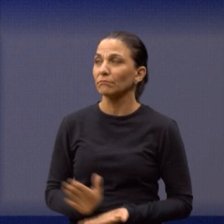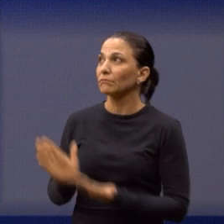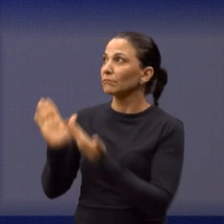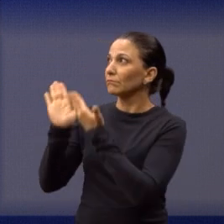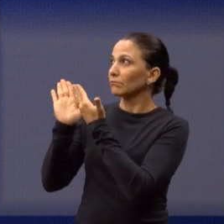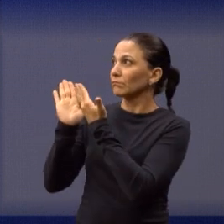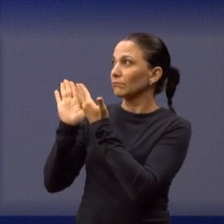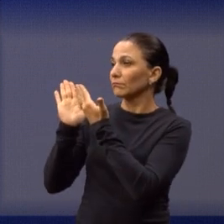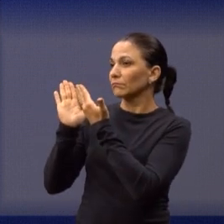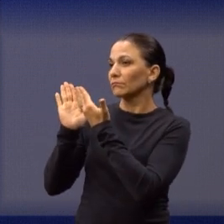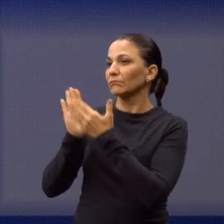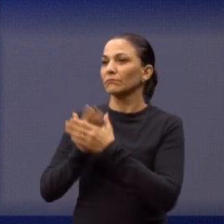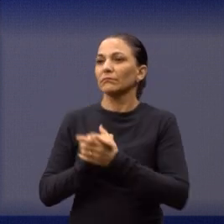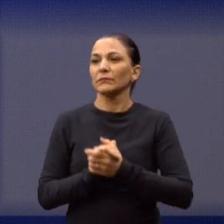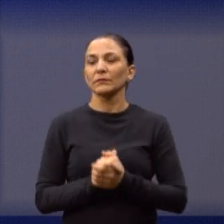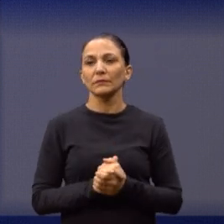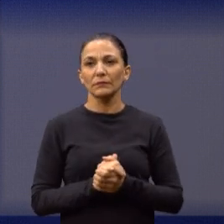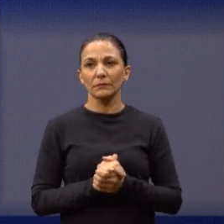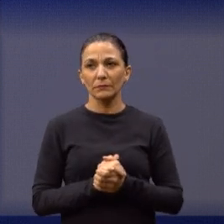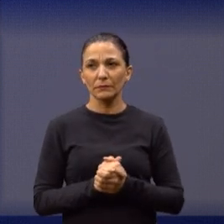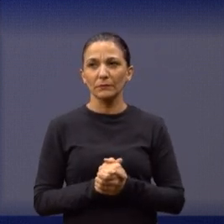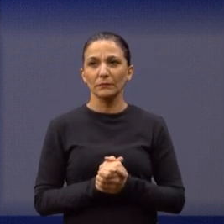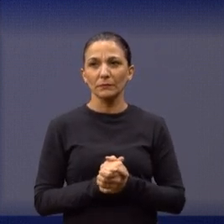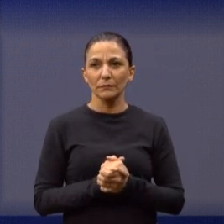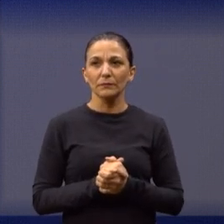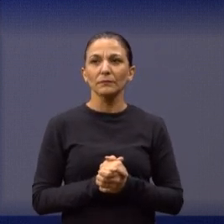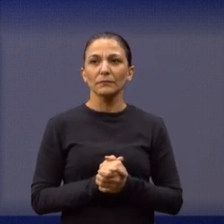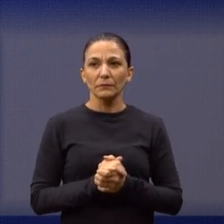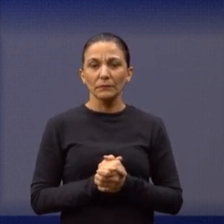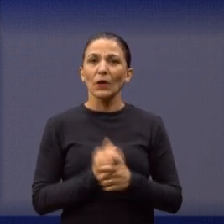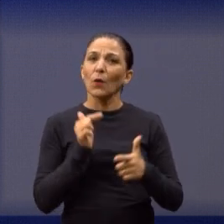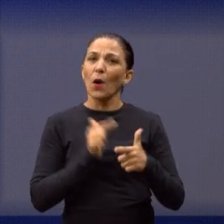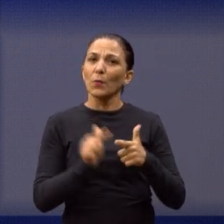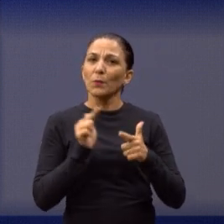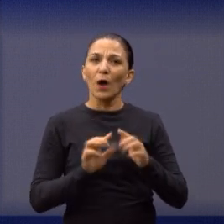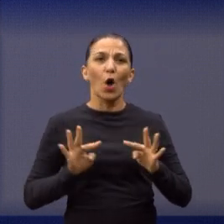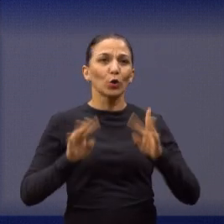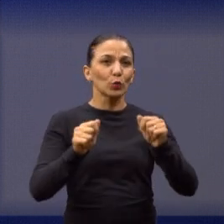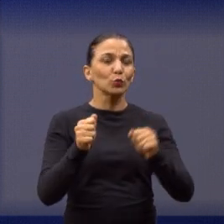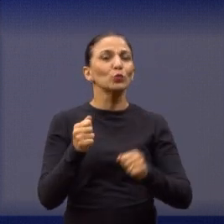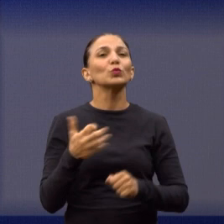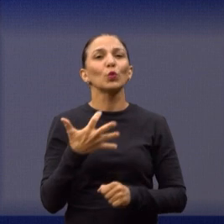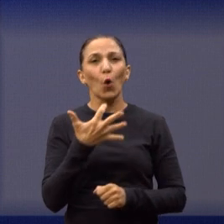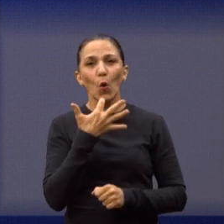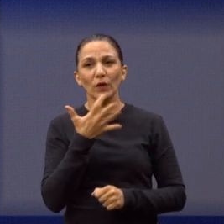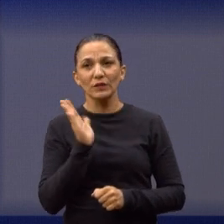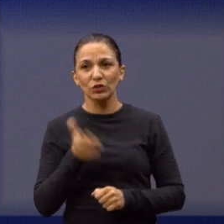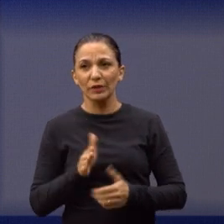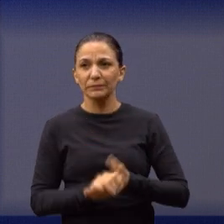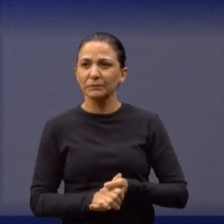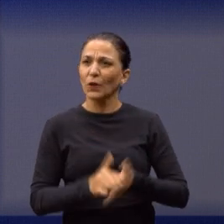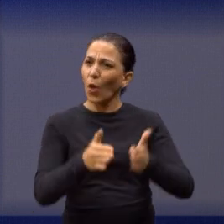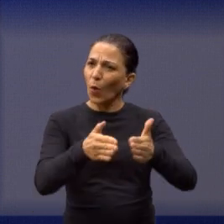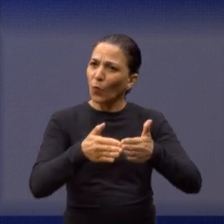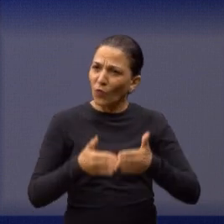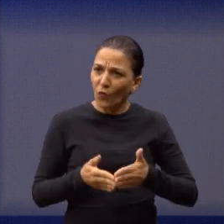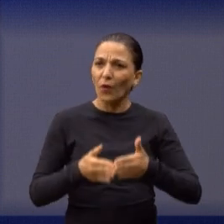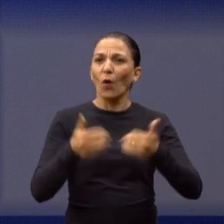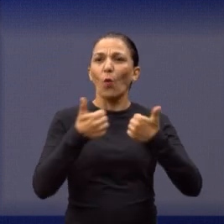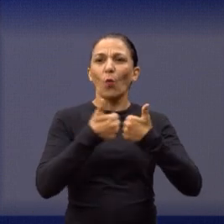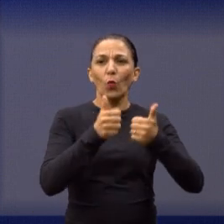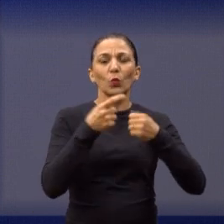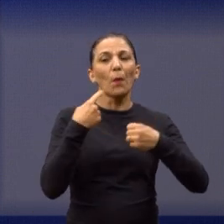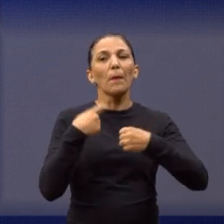uma aí do Selmi Day, Zibirase, todo mundo já conhece esse problema, às 18 horas. Por gentileza, colocar o ônibus no bairro